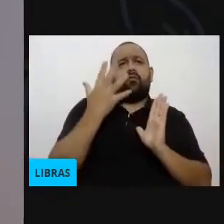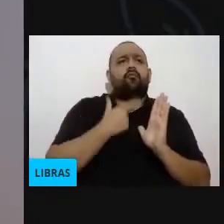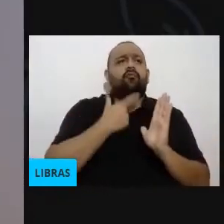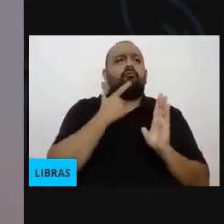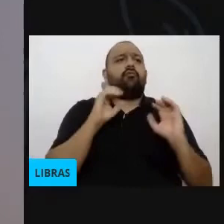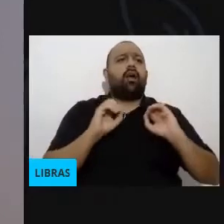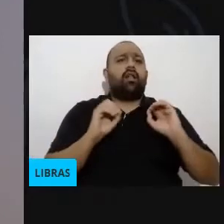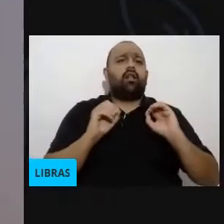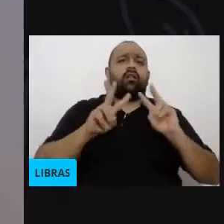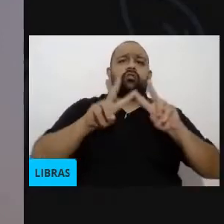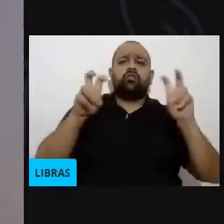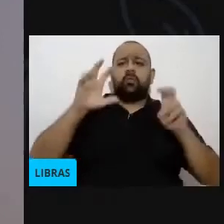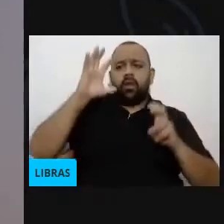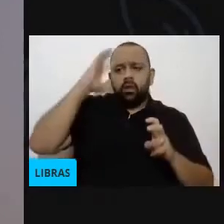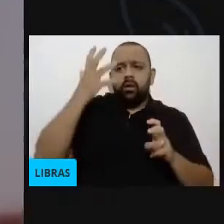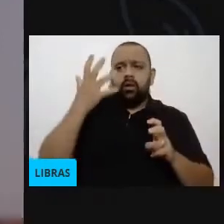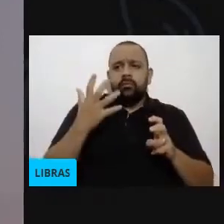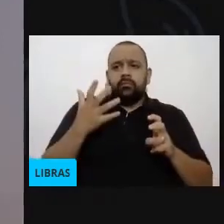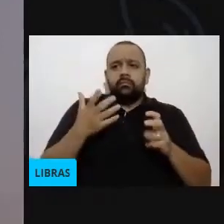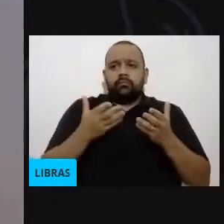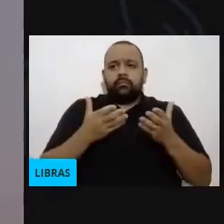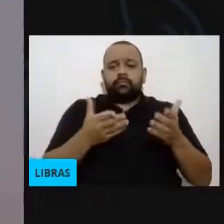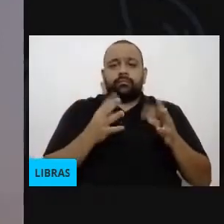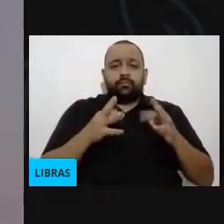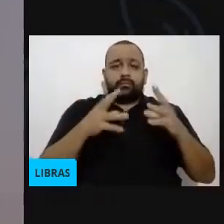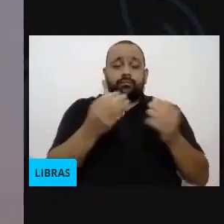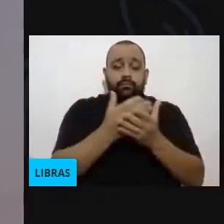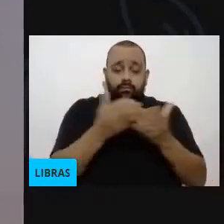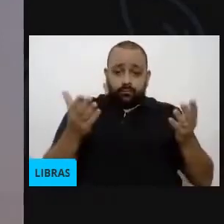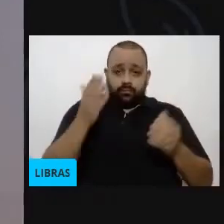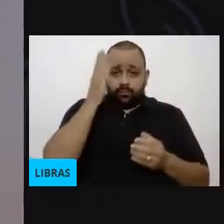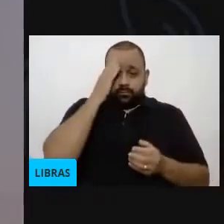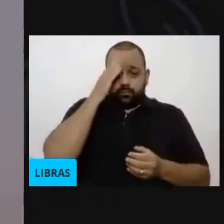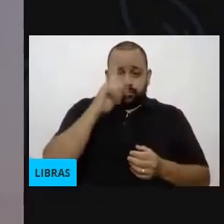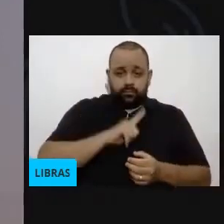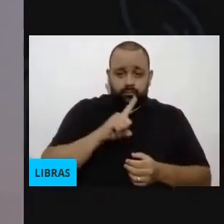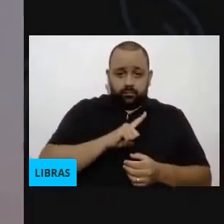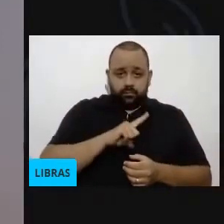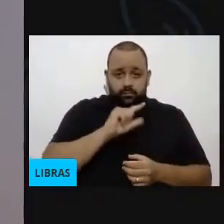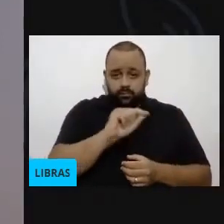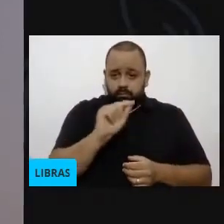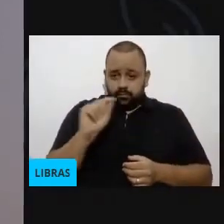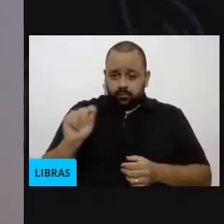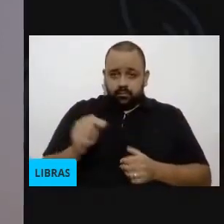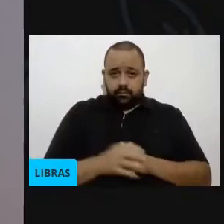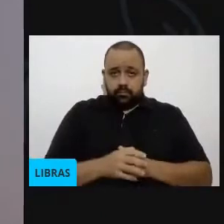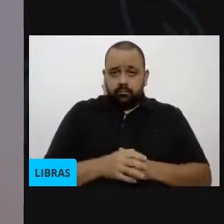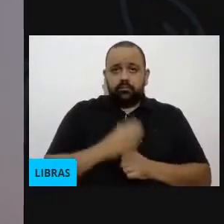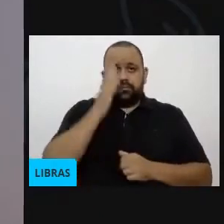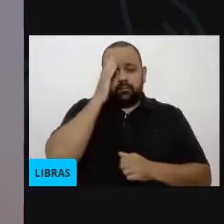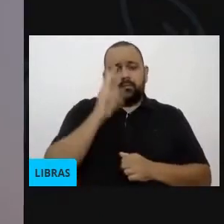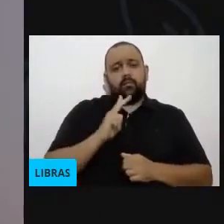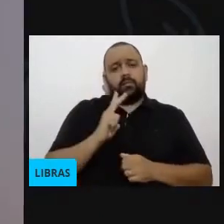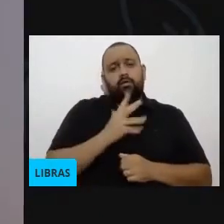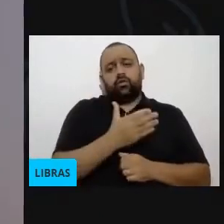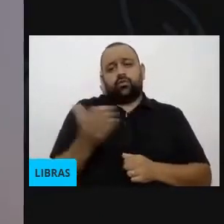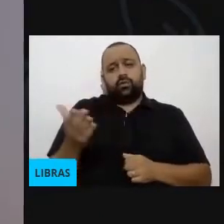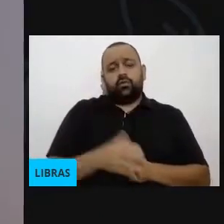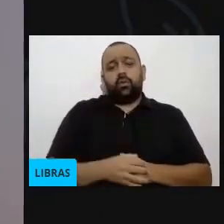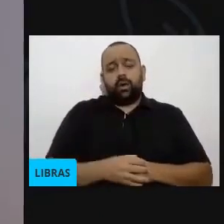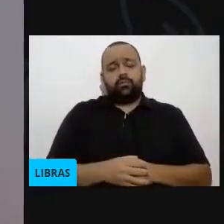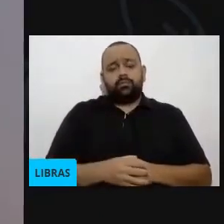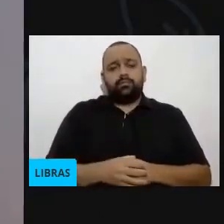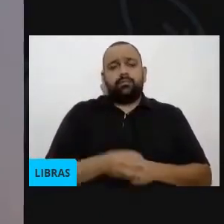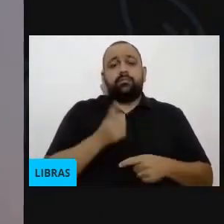uma solução para isso tudo que vocês, os pais, estão vivendo, né? Então é muito individual, porque